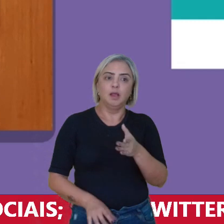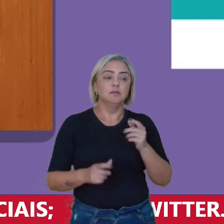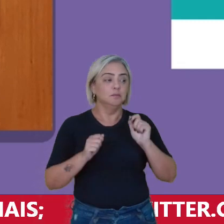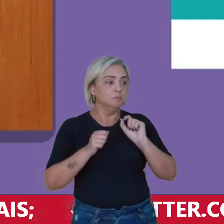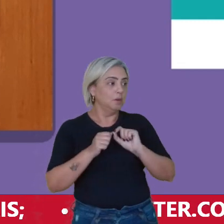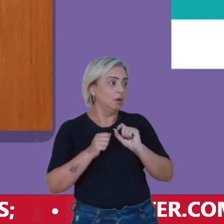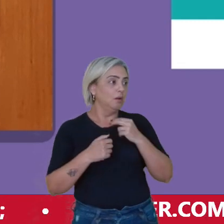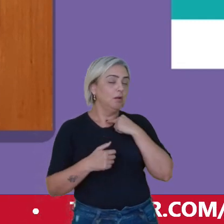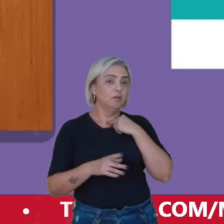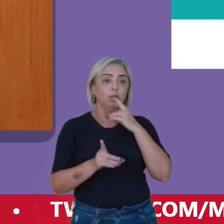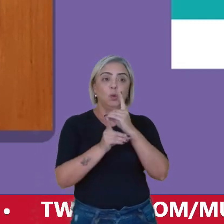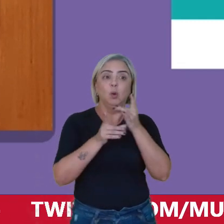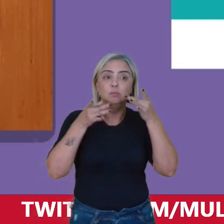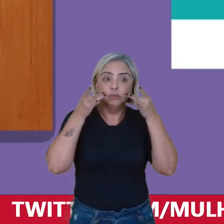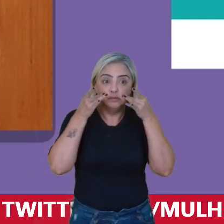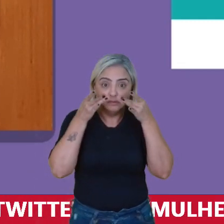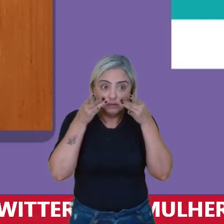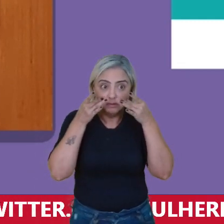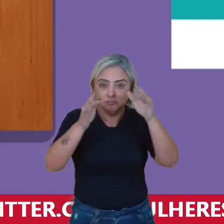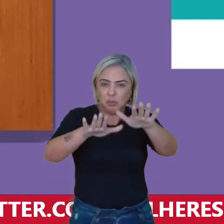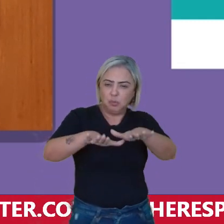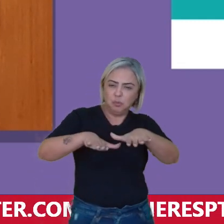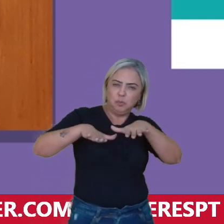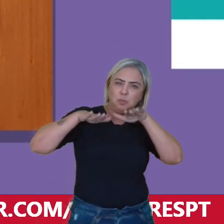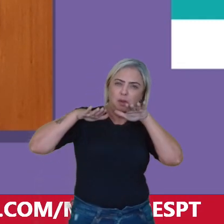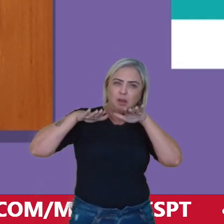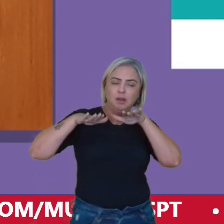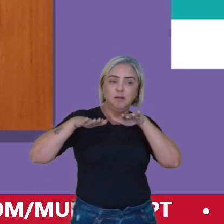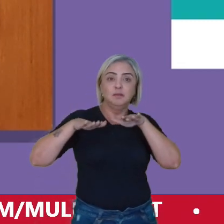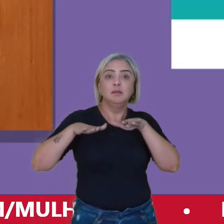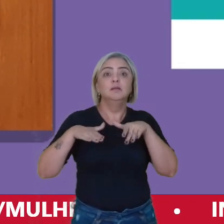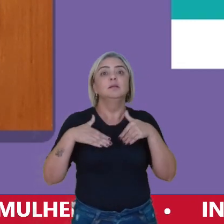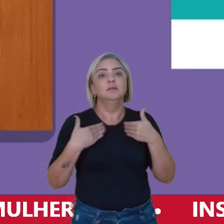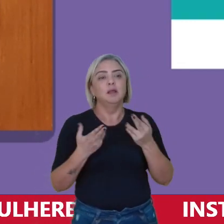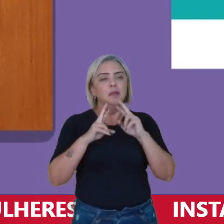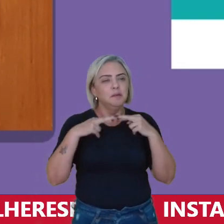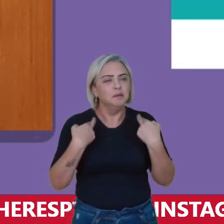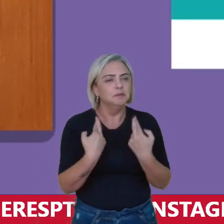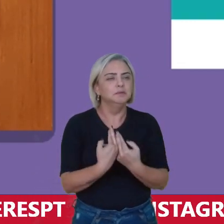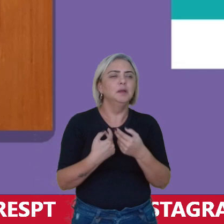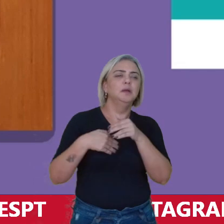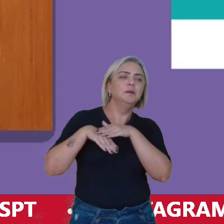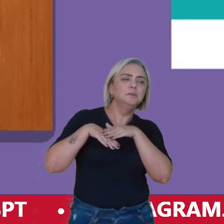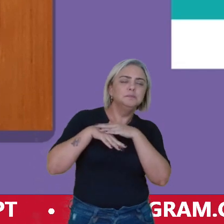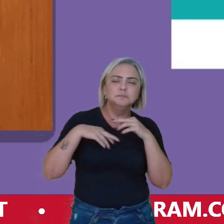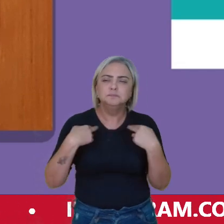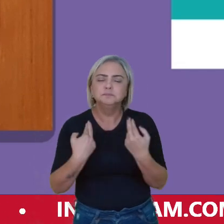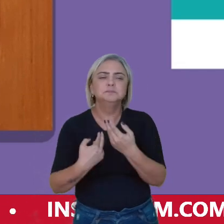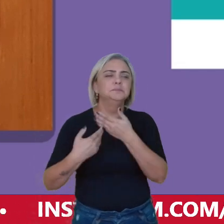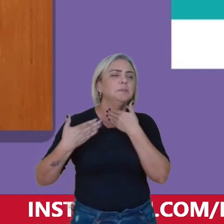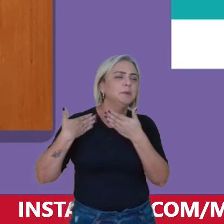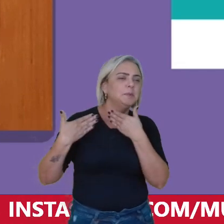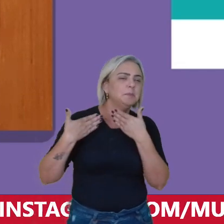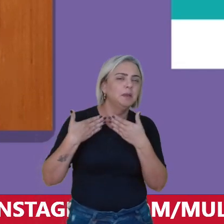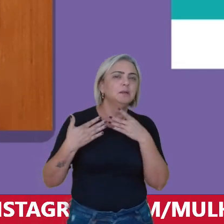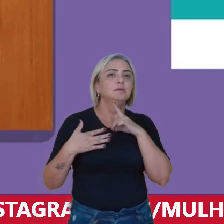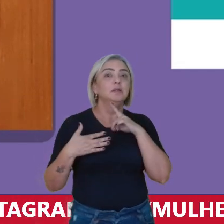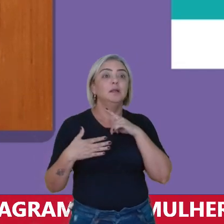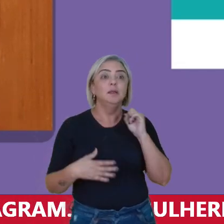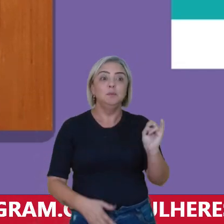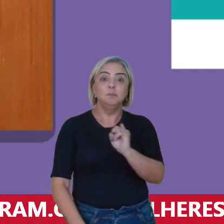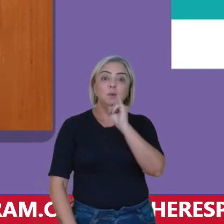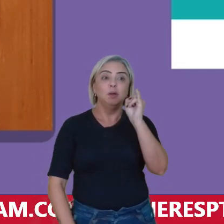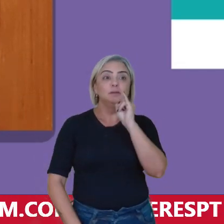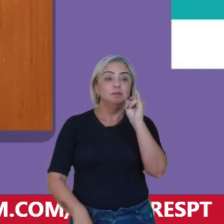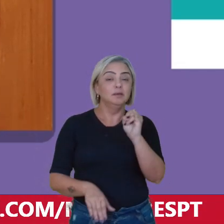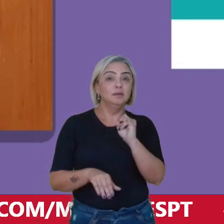fazer encontros que normalmente estaríamos fazendo de pré-campanha, né, reuniões, rodas de conversa, tem tido uma significância ainda